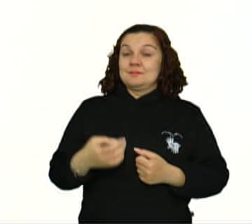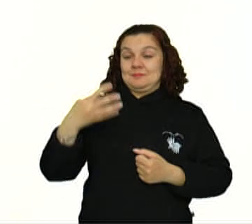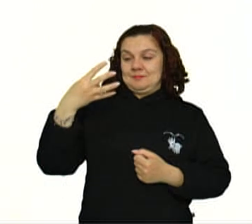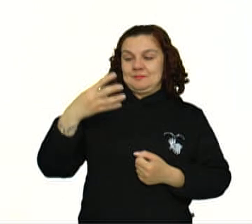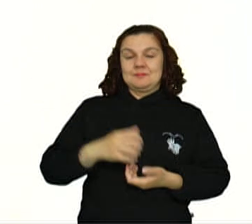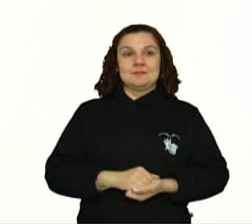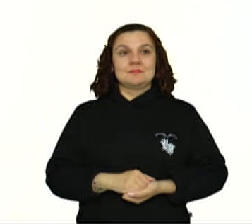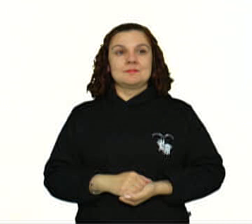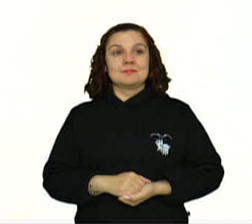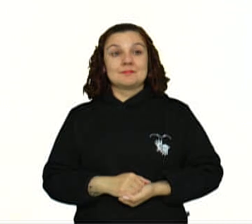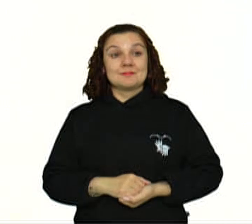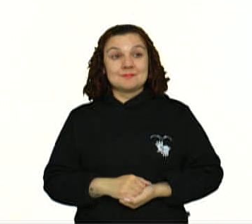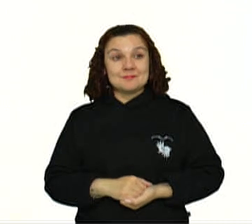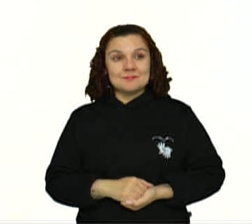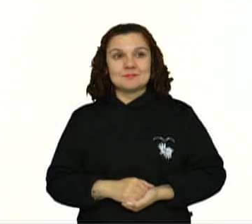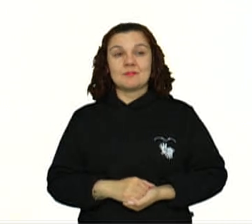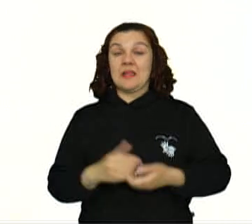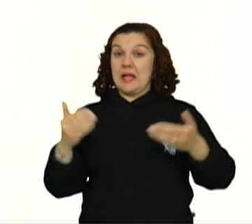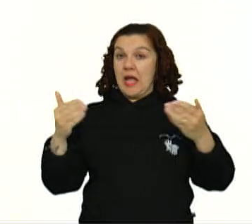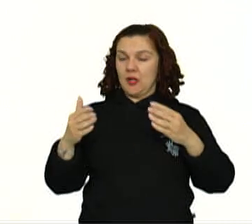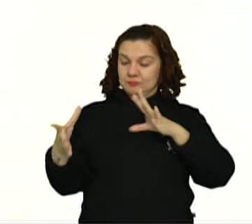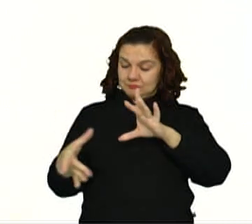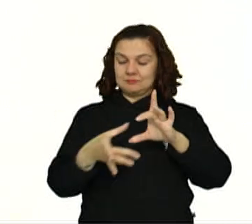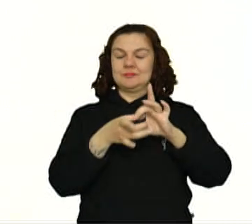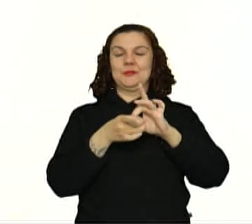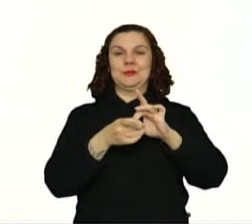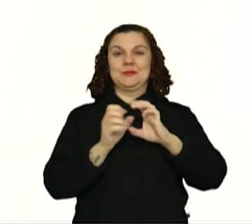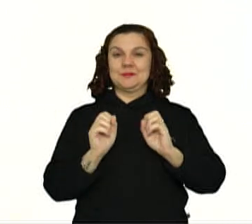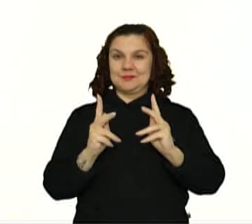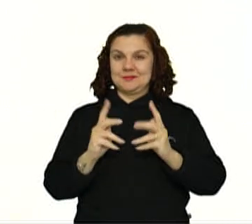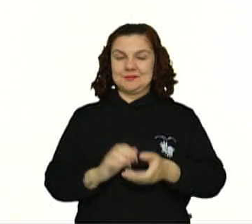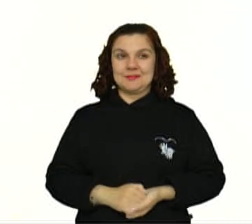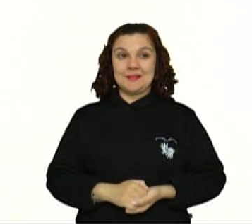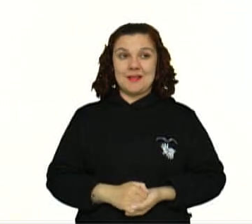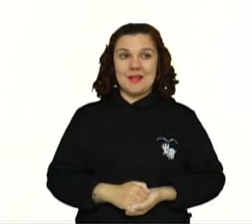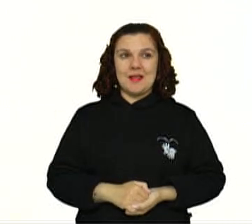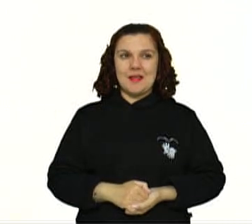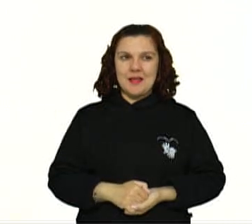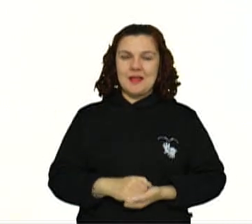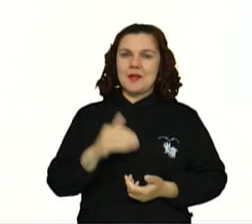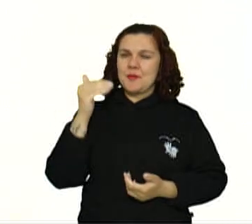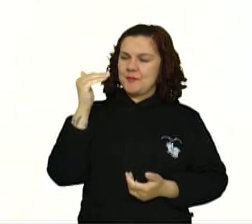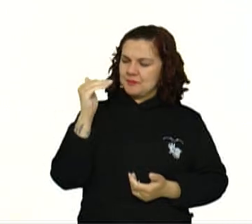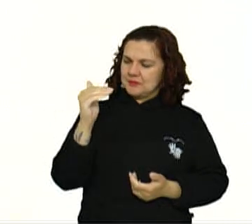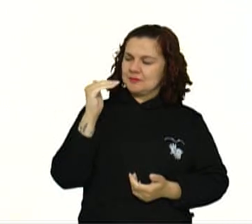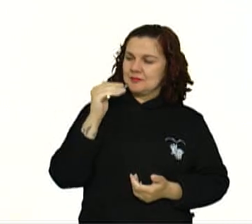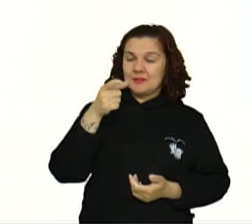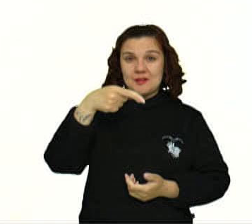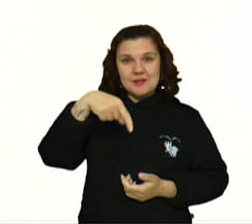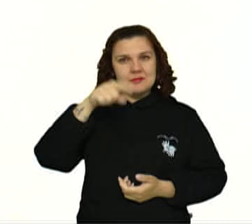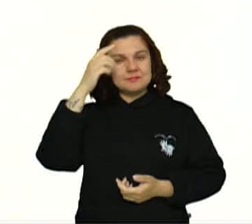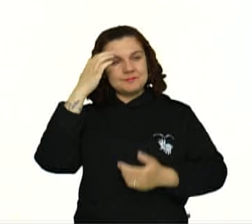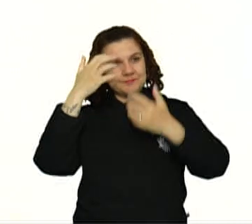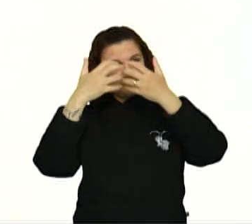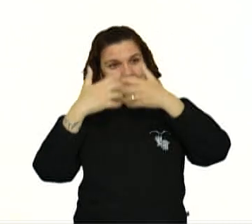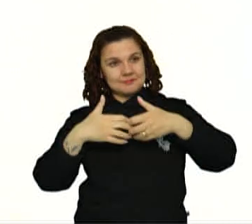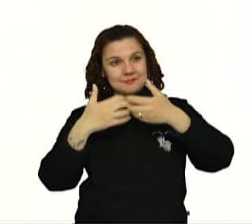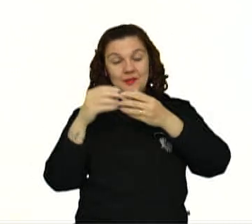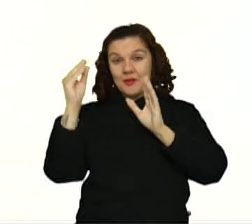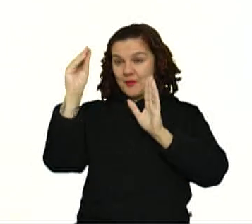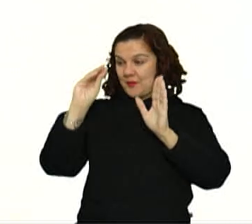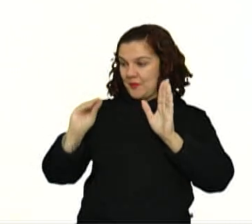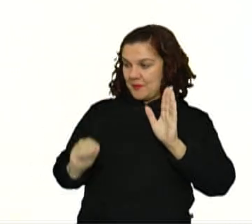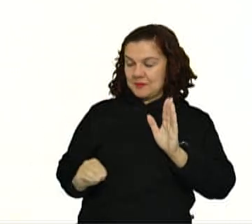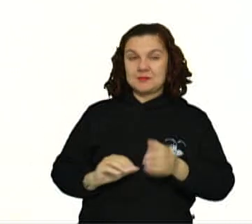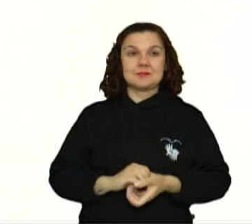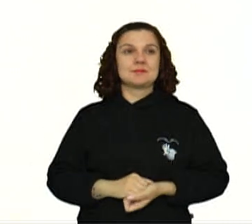Atividade 4. Agora nós vamos trabalhar com todos ali, certo? Então, bem pausado, devagarinho, vocês vão pensar e